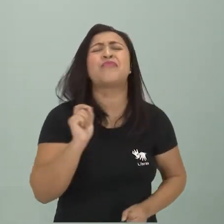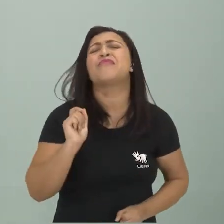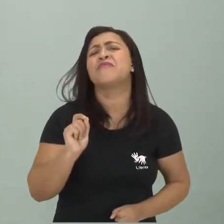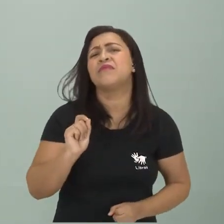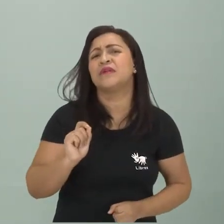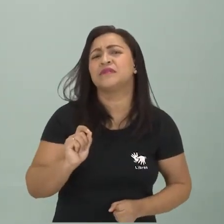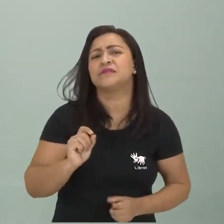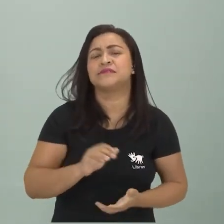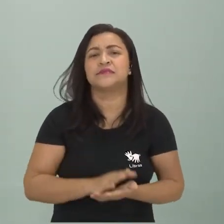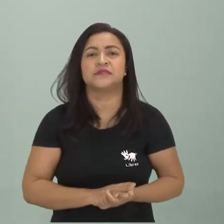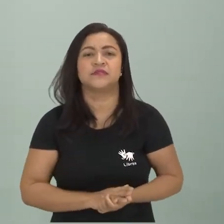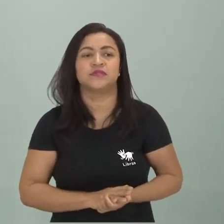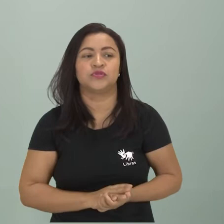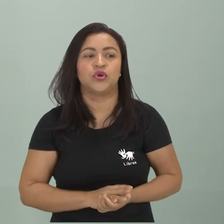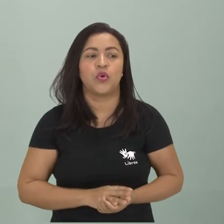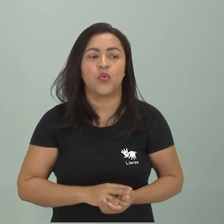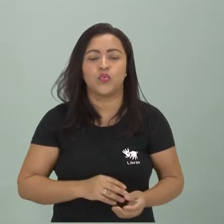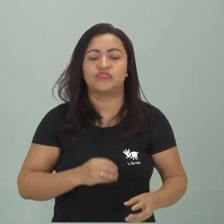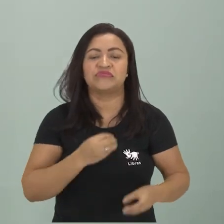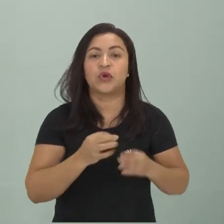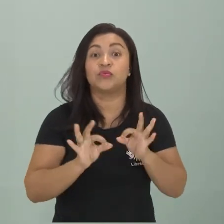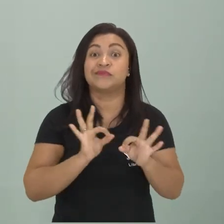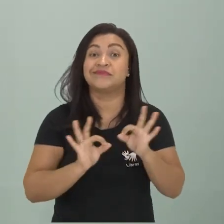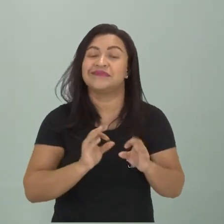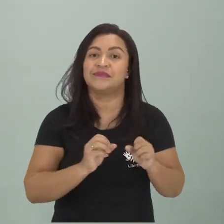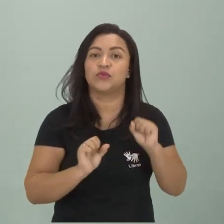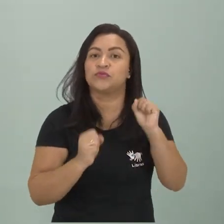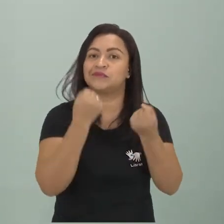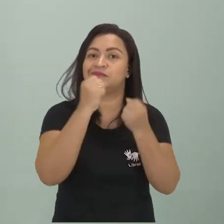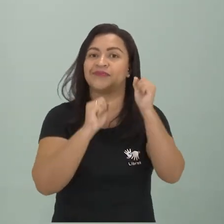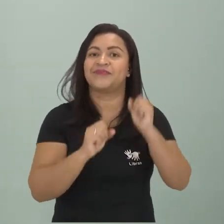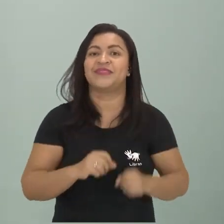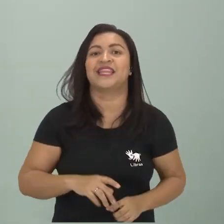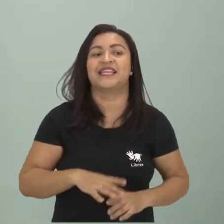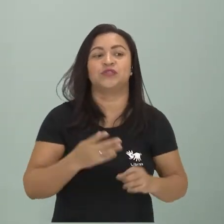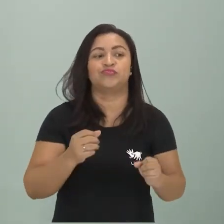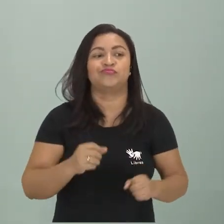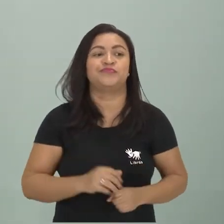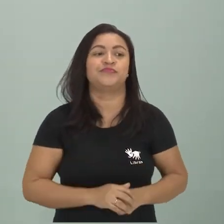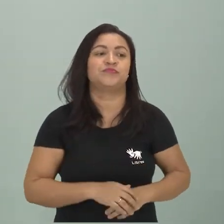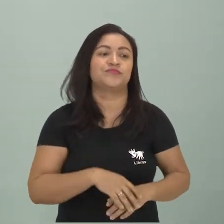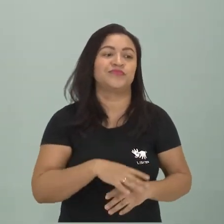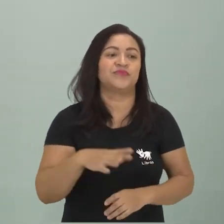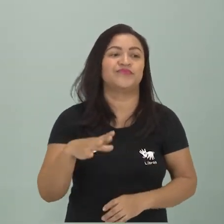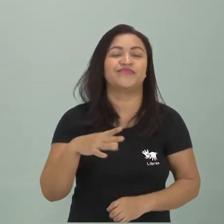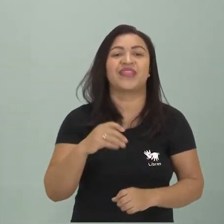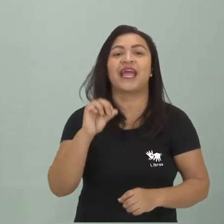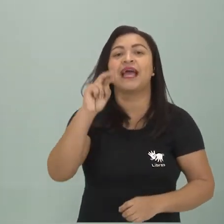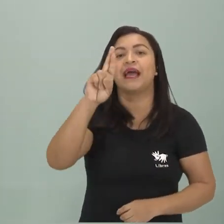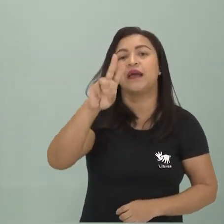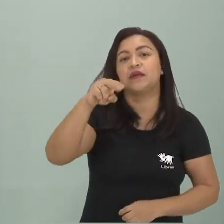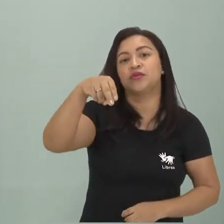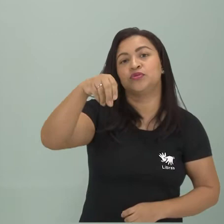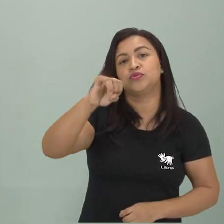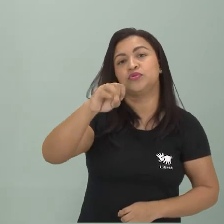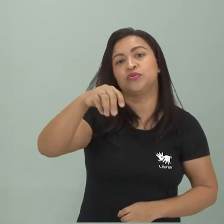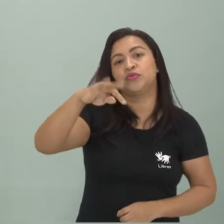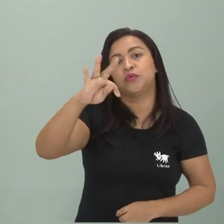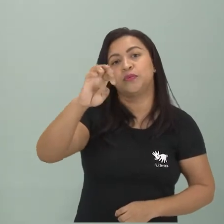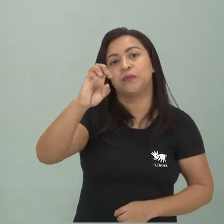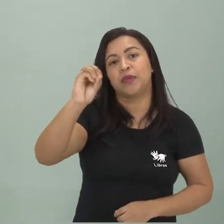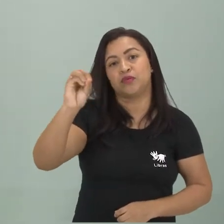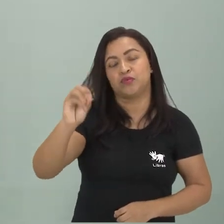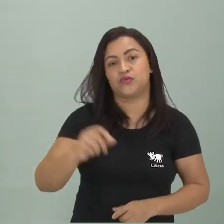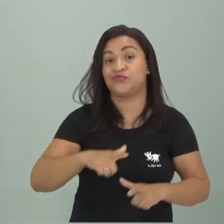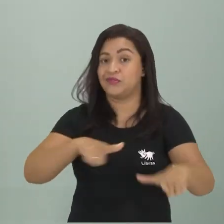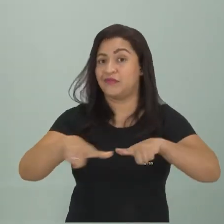produção? Meios de produção são os instrumentos de trabalho, é a estrutura que existe